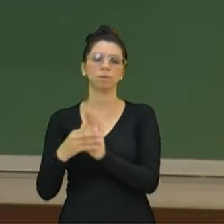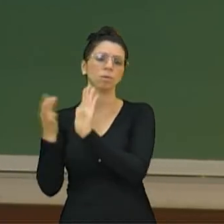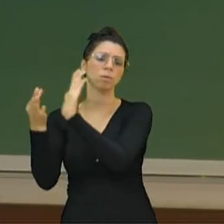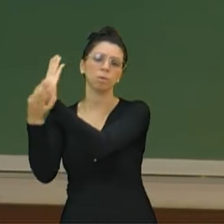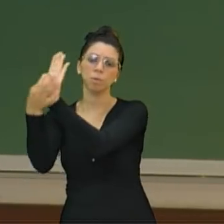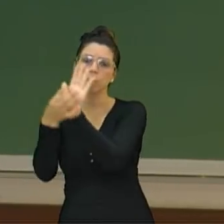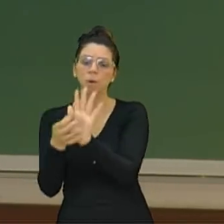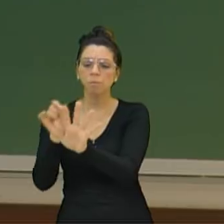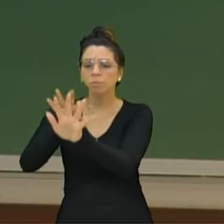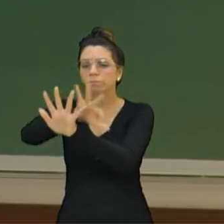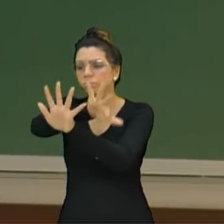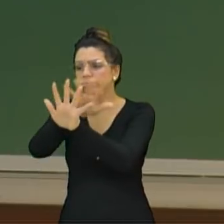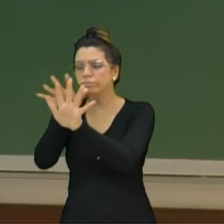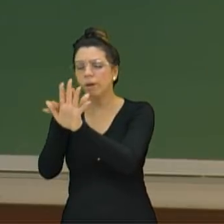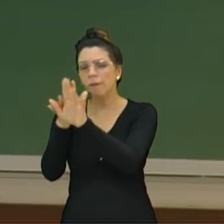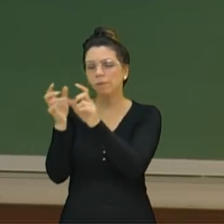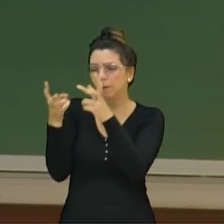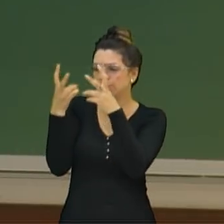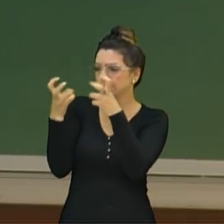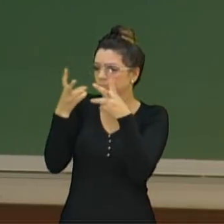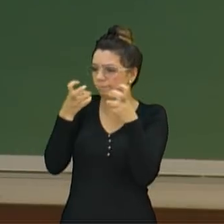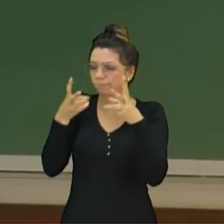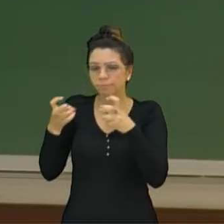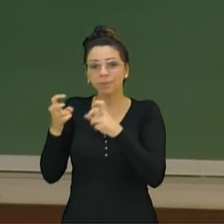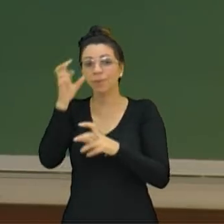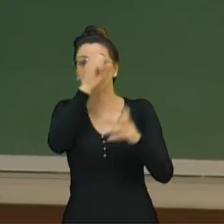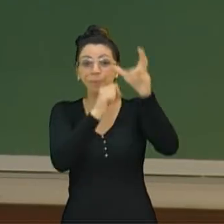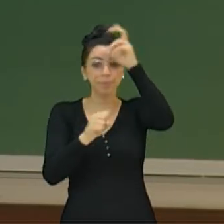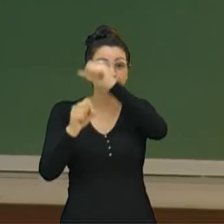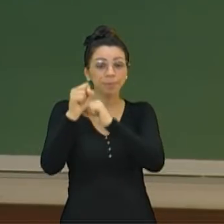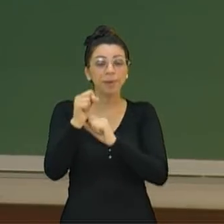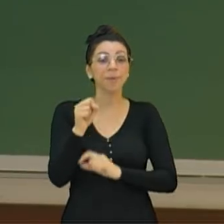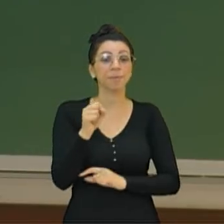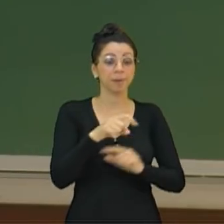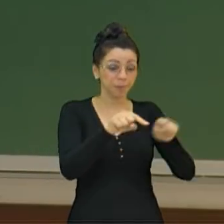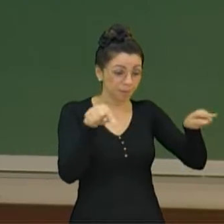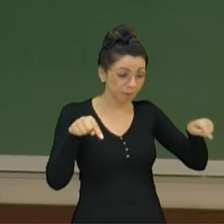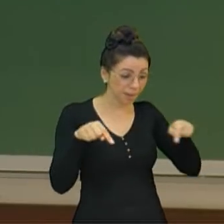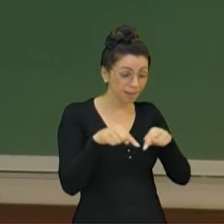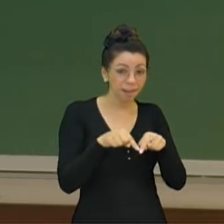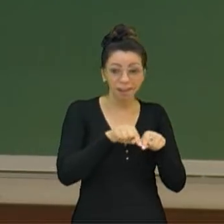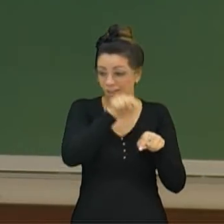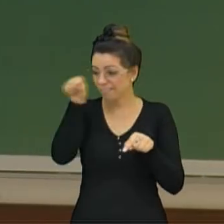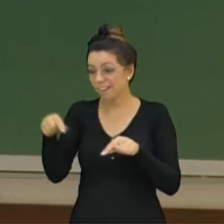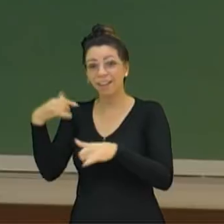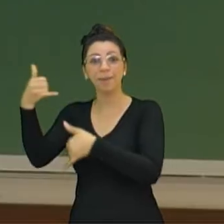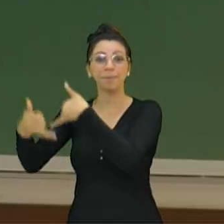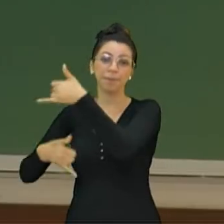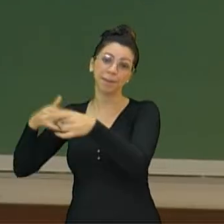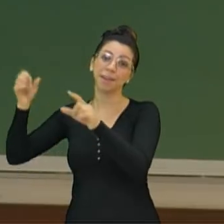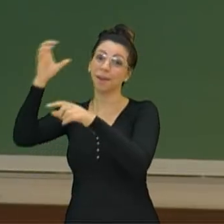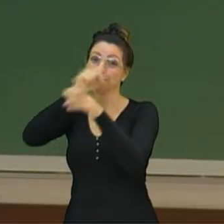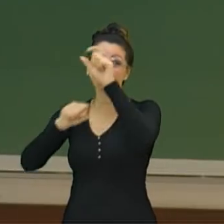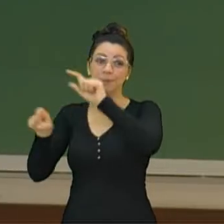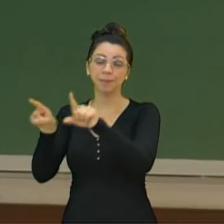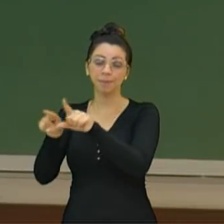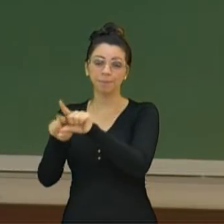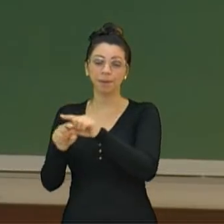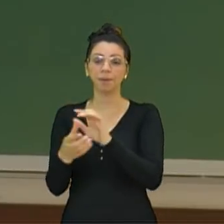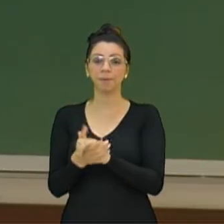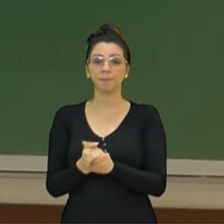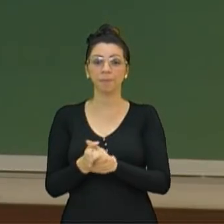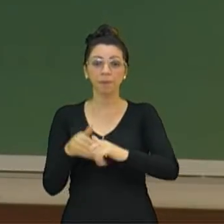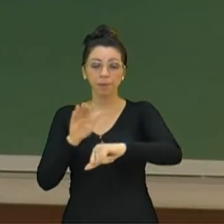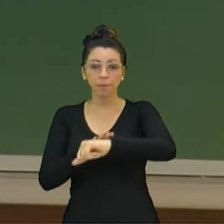vê os dendritos. Olha que legal, algo que você aprendeu em sala, você brinca e aprende. Então eu vou deixar um tempinho essa tela